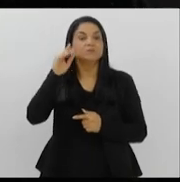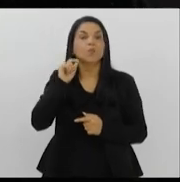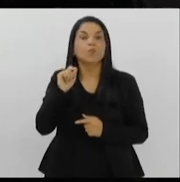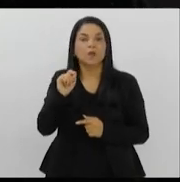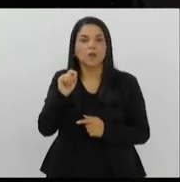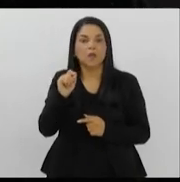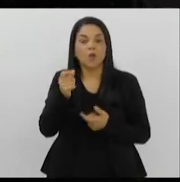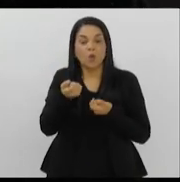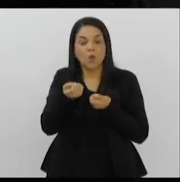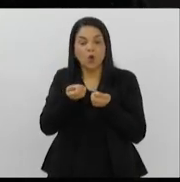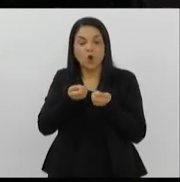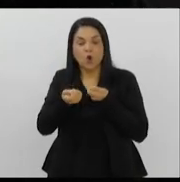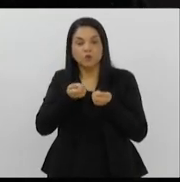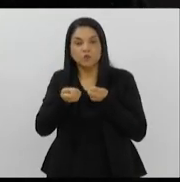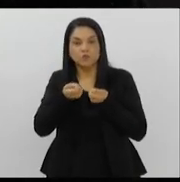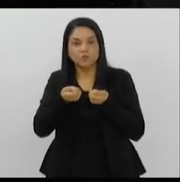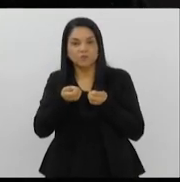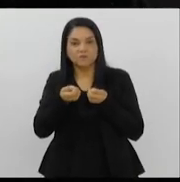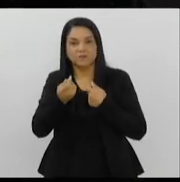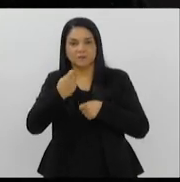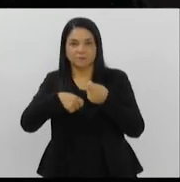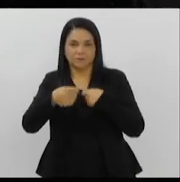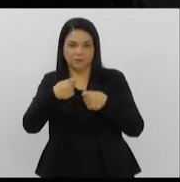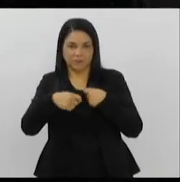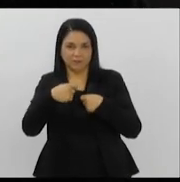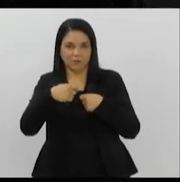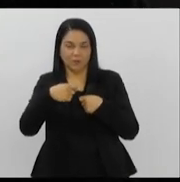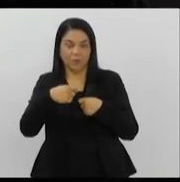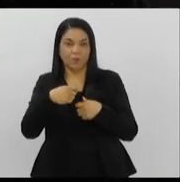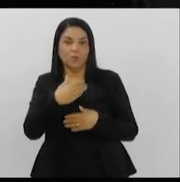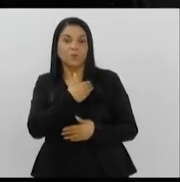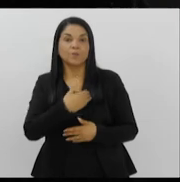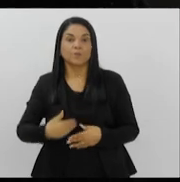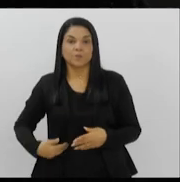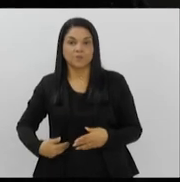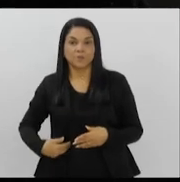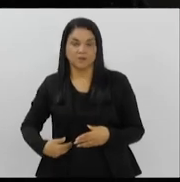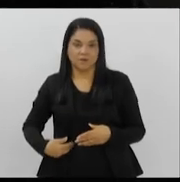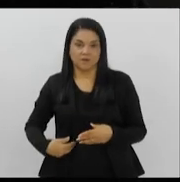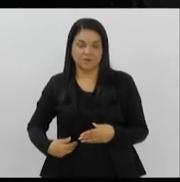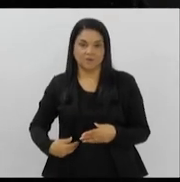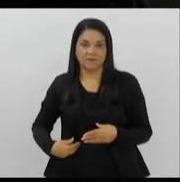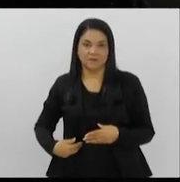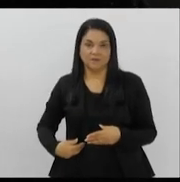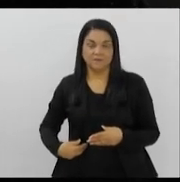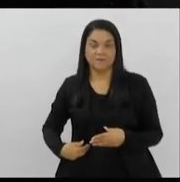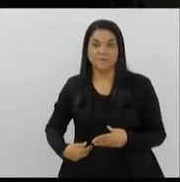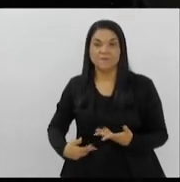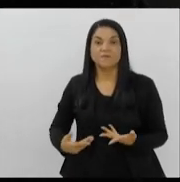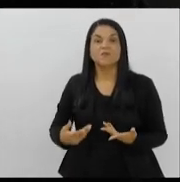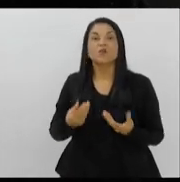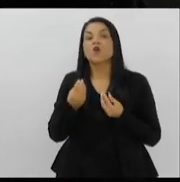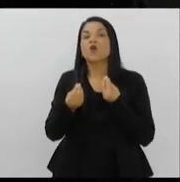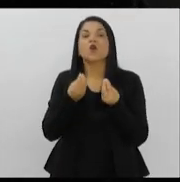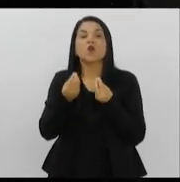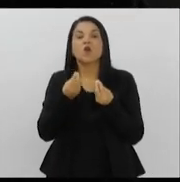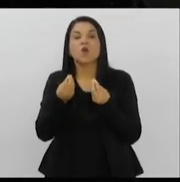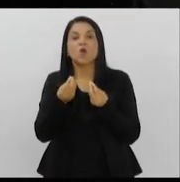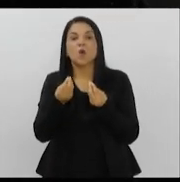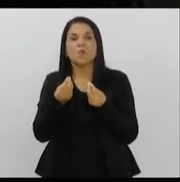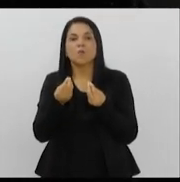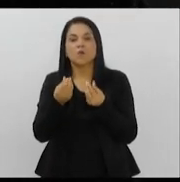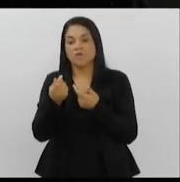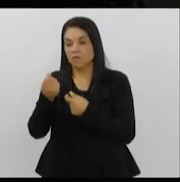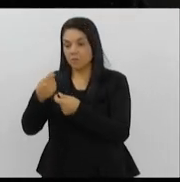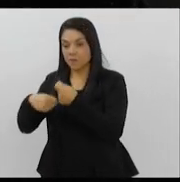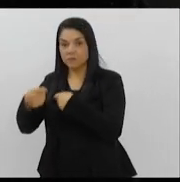externo da administração pública. Ora, se eu tenho que fazer o controle externo da administração pública, como é que eu vou para a